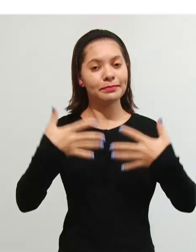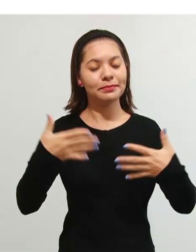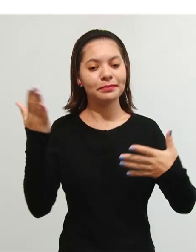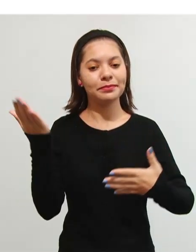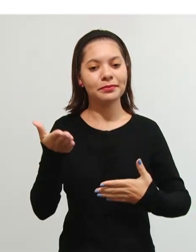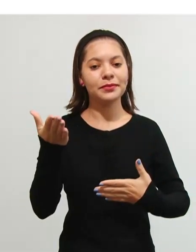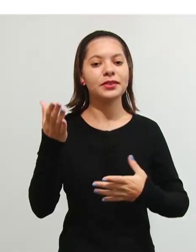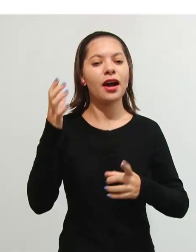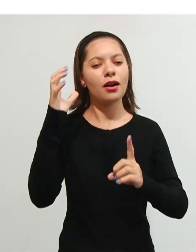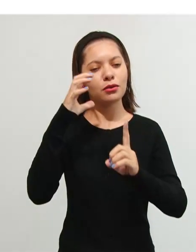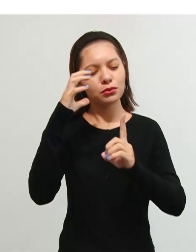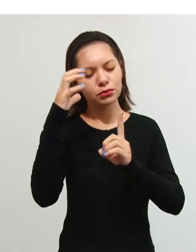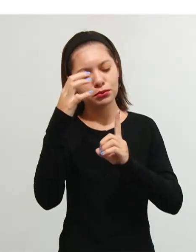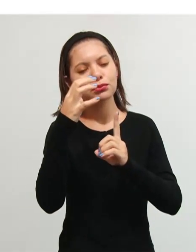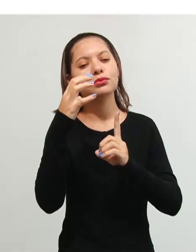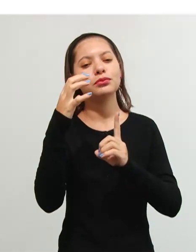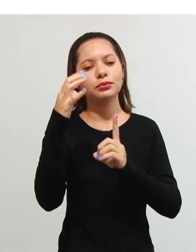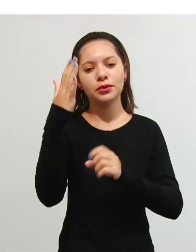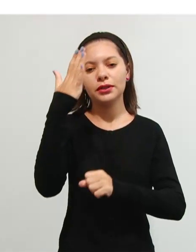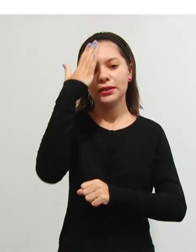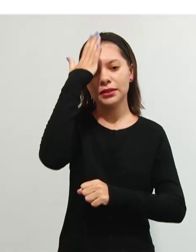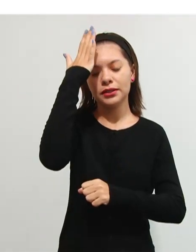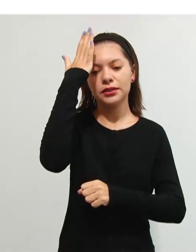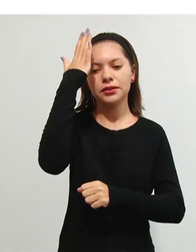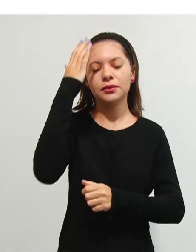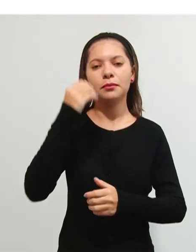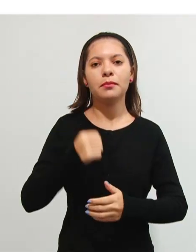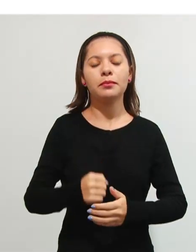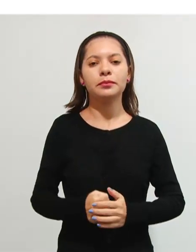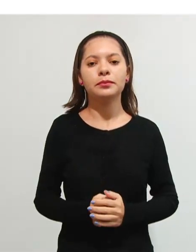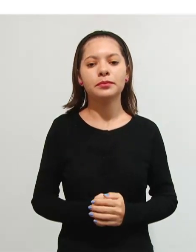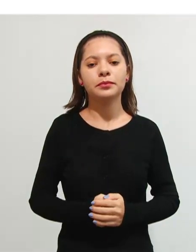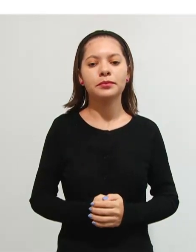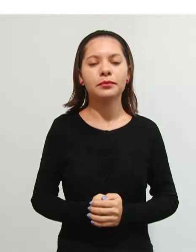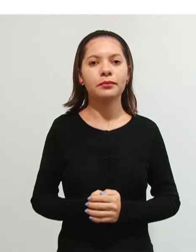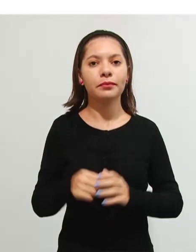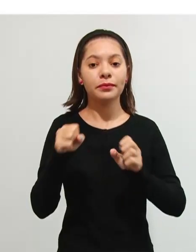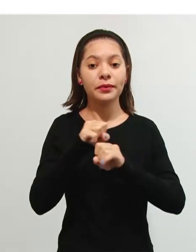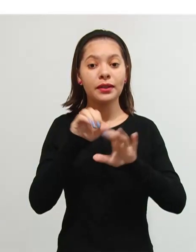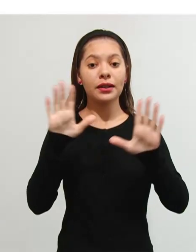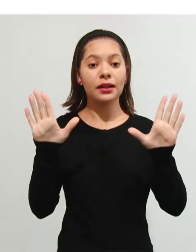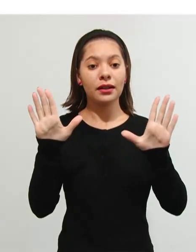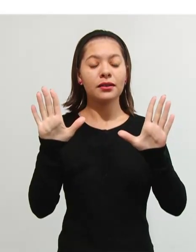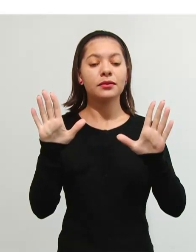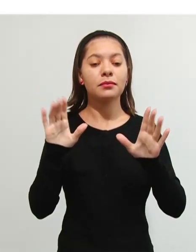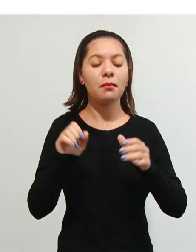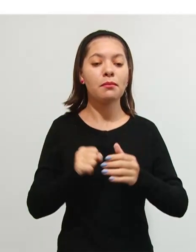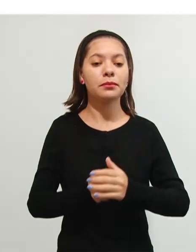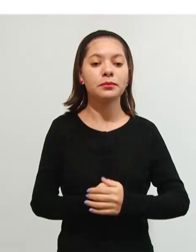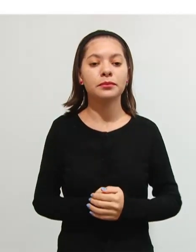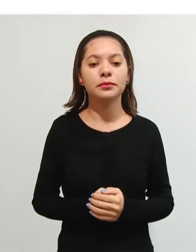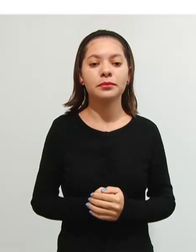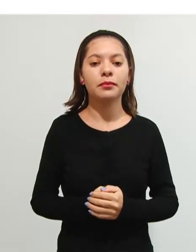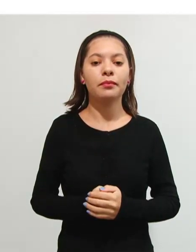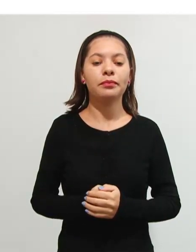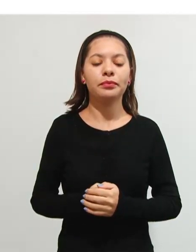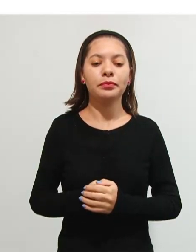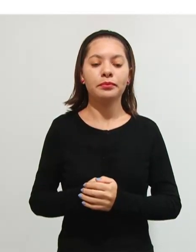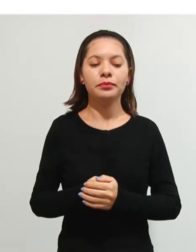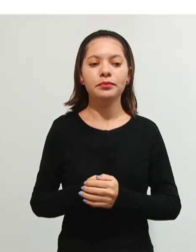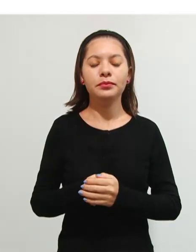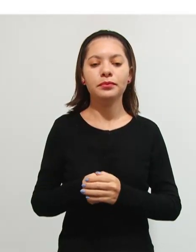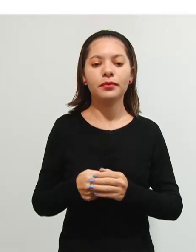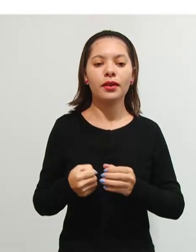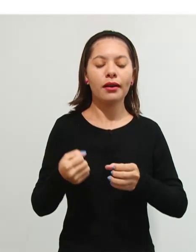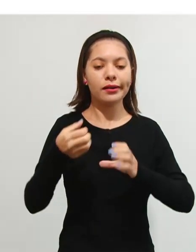maior expoente desse behaviorismo. Lógico, do behaviorismo radical. Os argumentos que embasavam